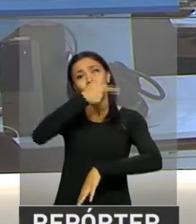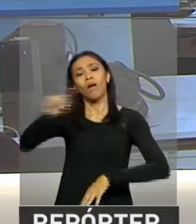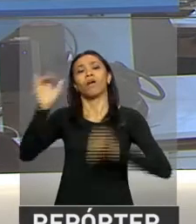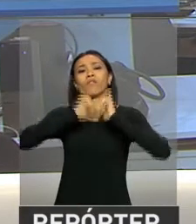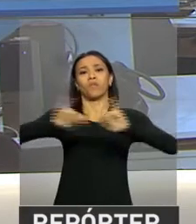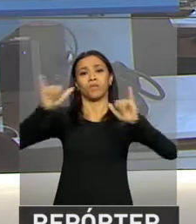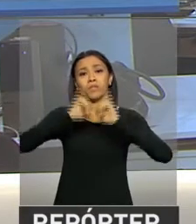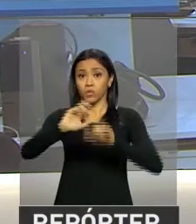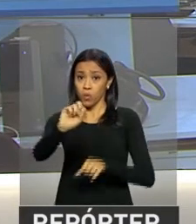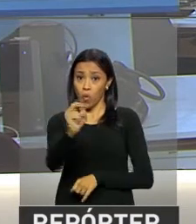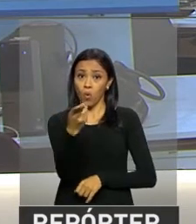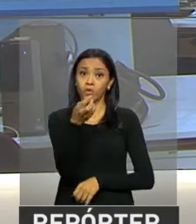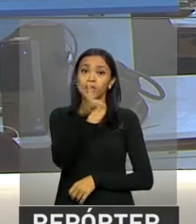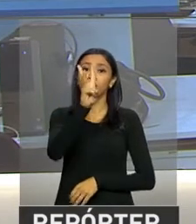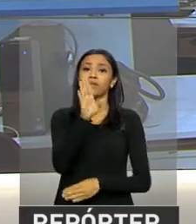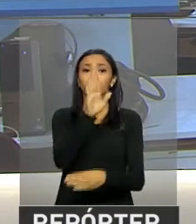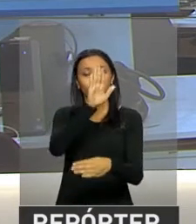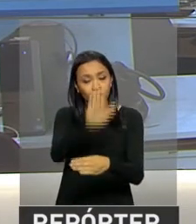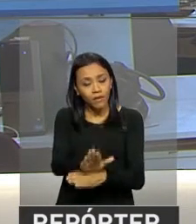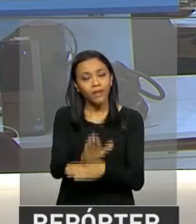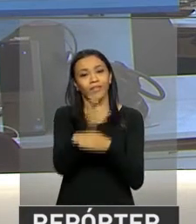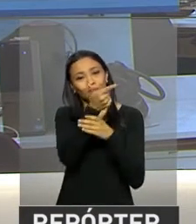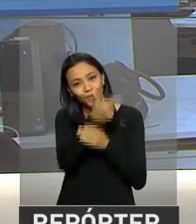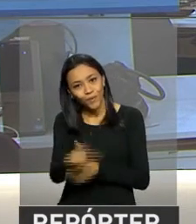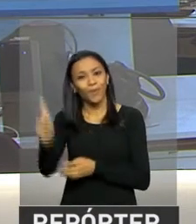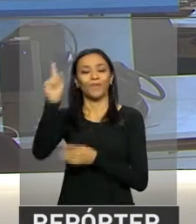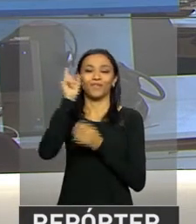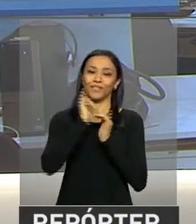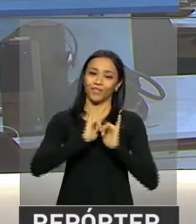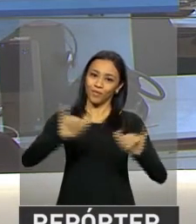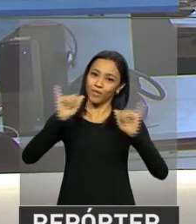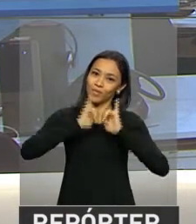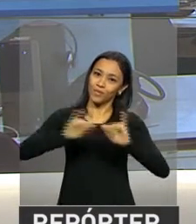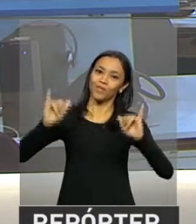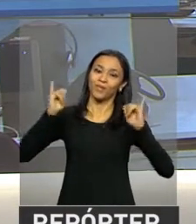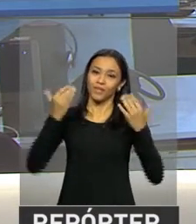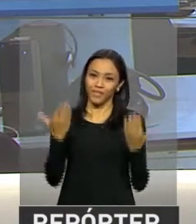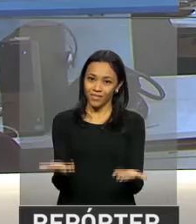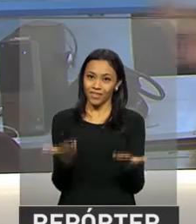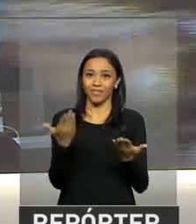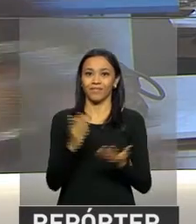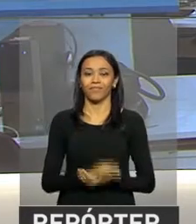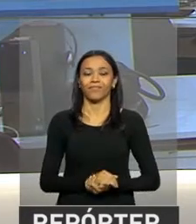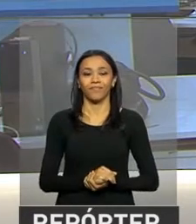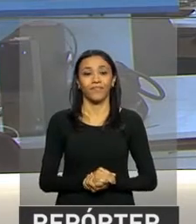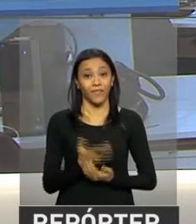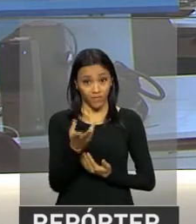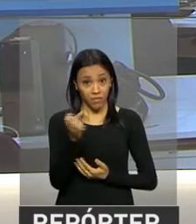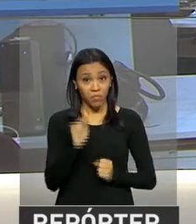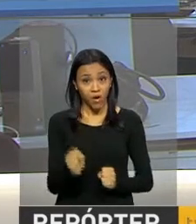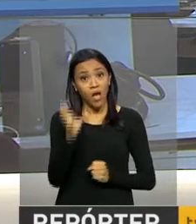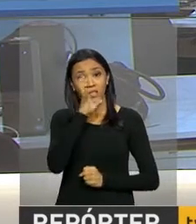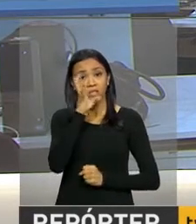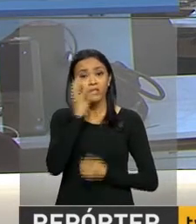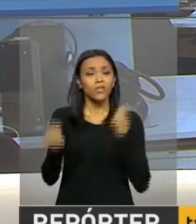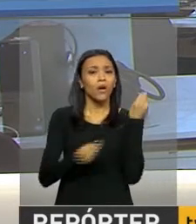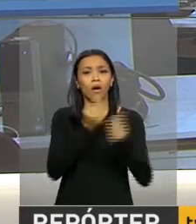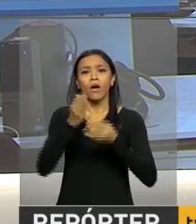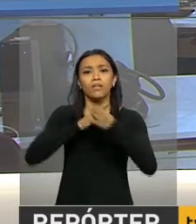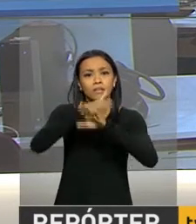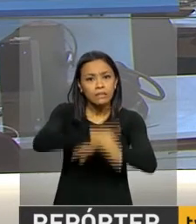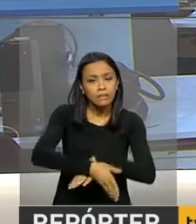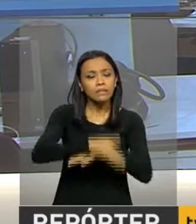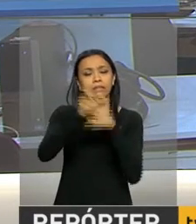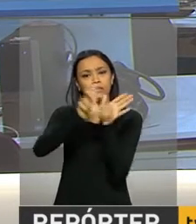informações ou às 15h com o próximo boletim de notícias, o próximo repórter NBR. Acompanhe as novidades também nas